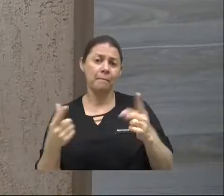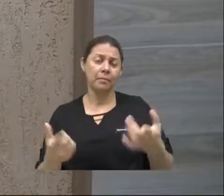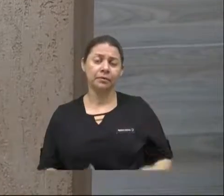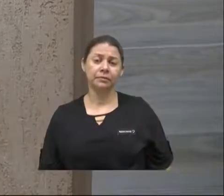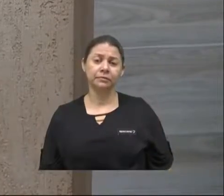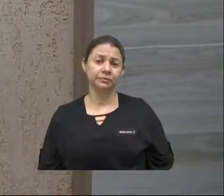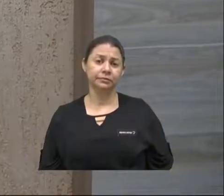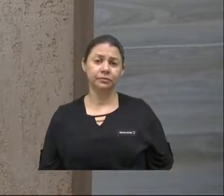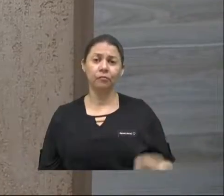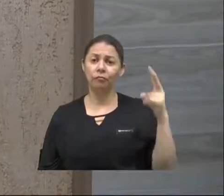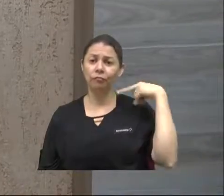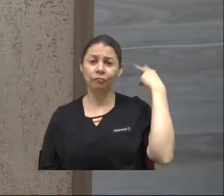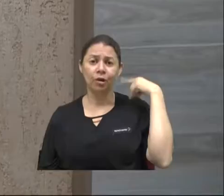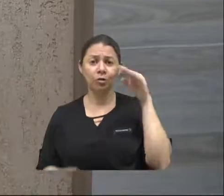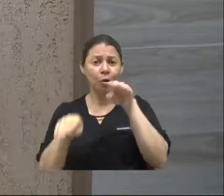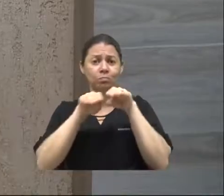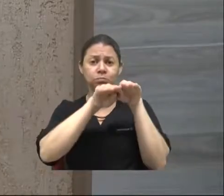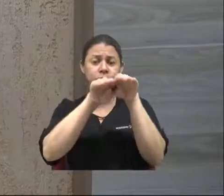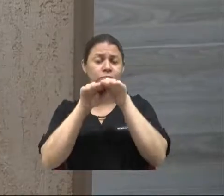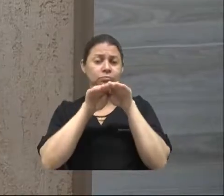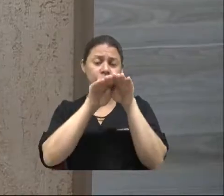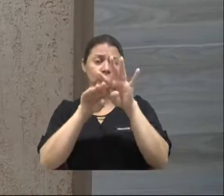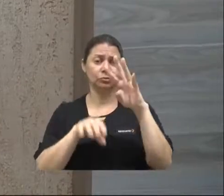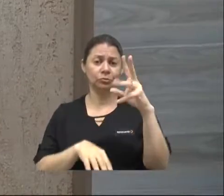leis para essa cidade, para o bem da nossa cidade.